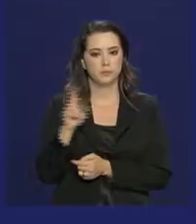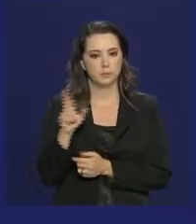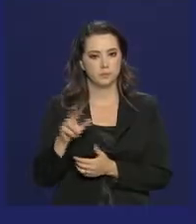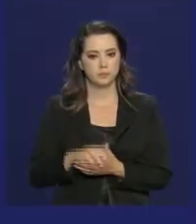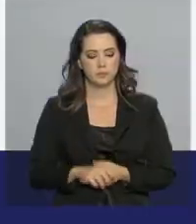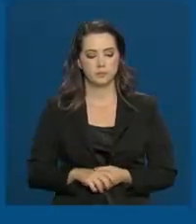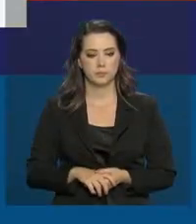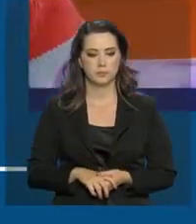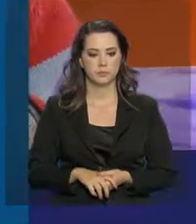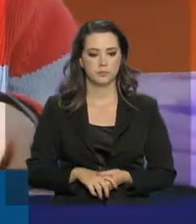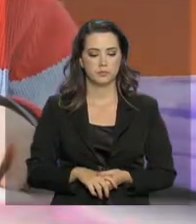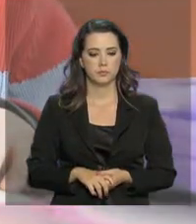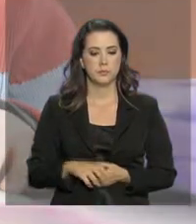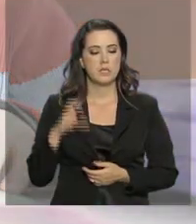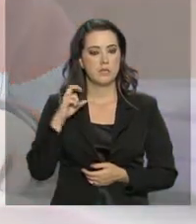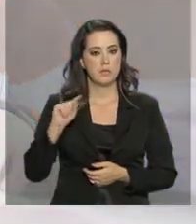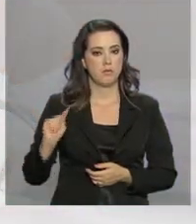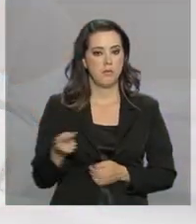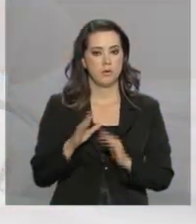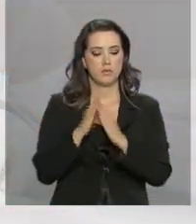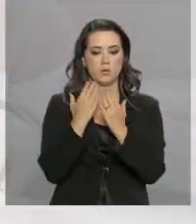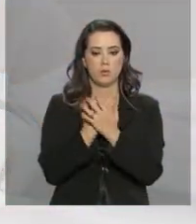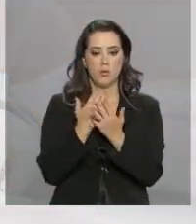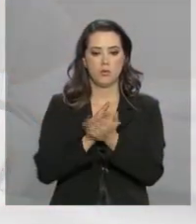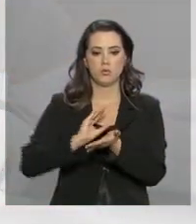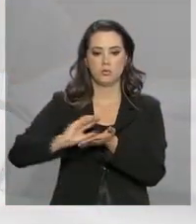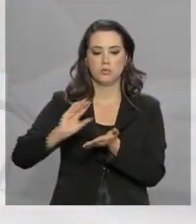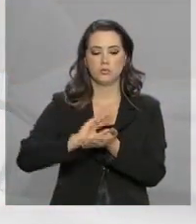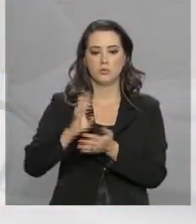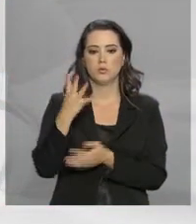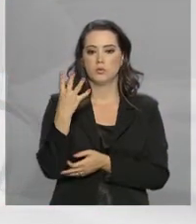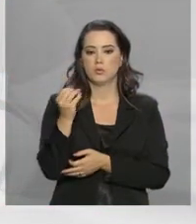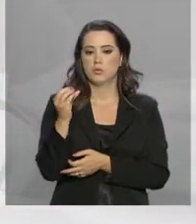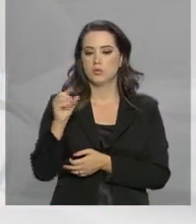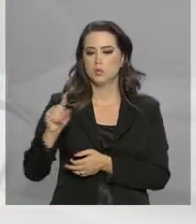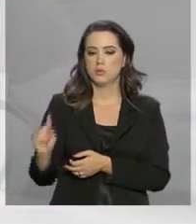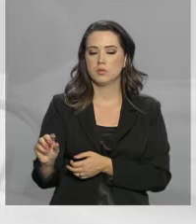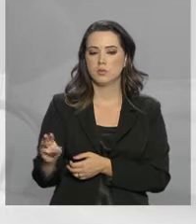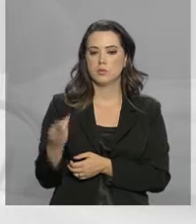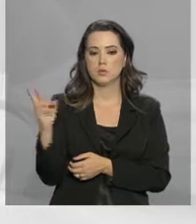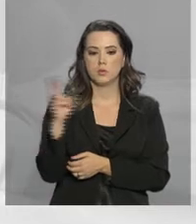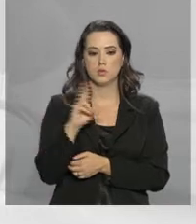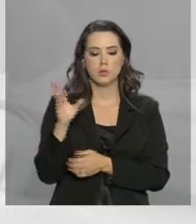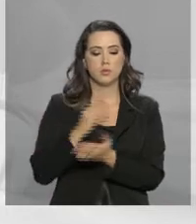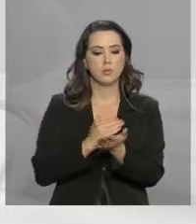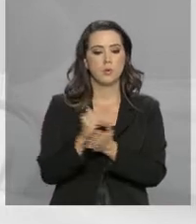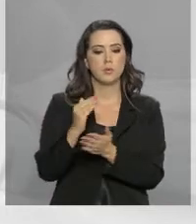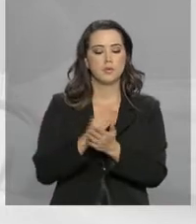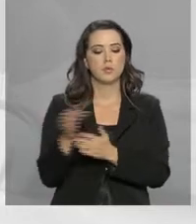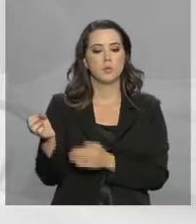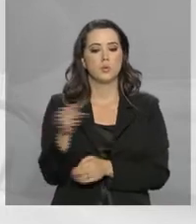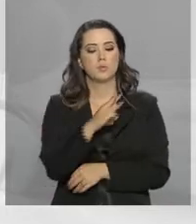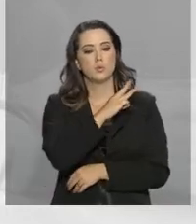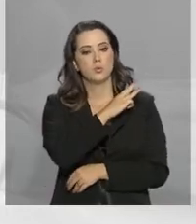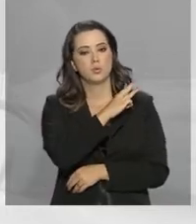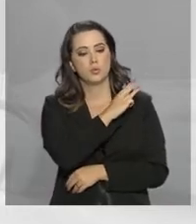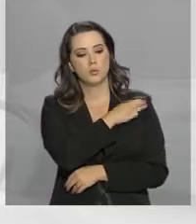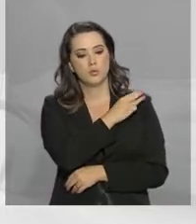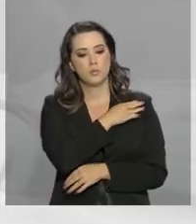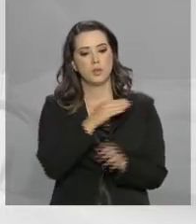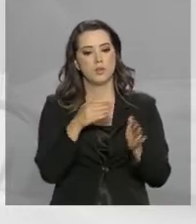cerca de 5 mil escolas vão receber 400 milhões de reais para implementação do novo ensino médio até